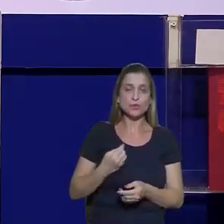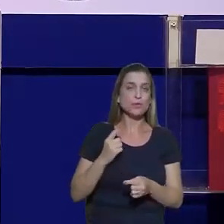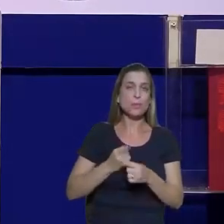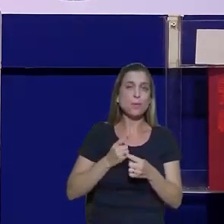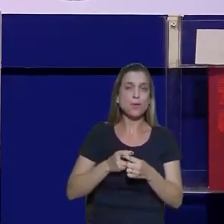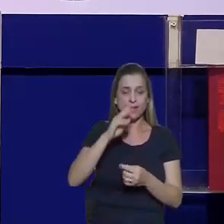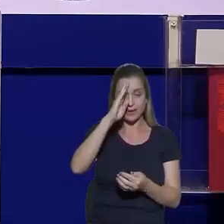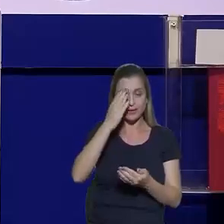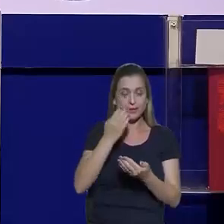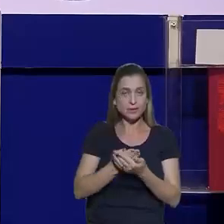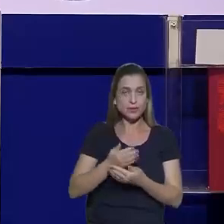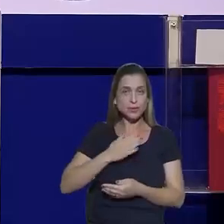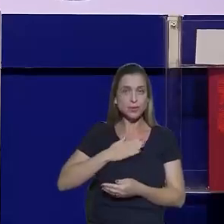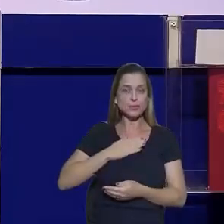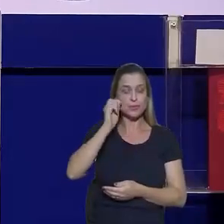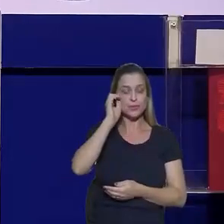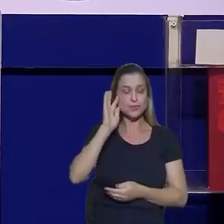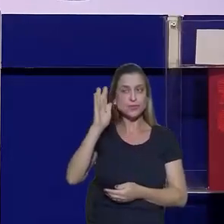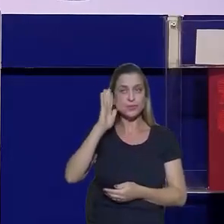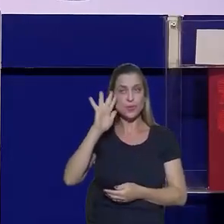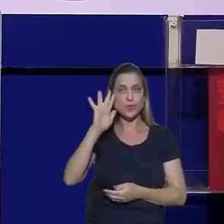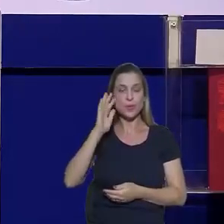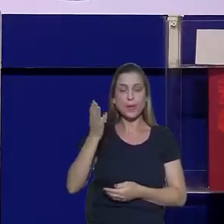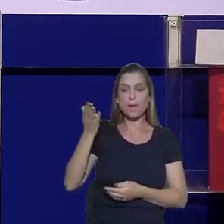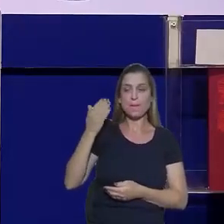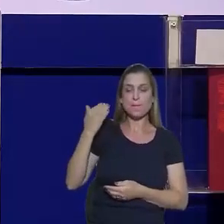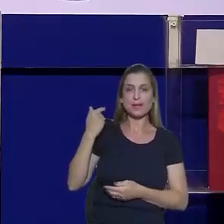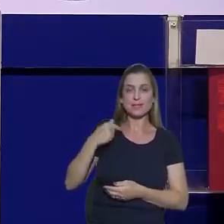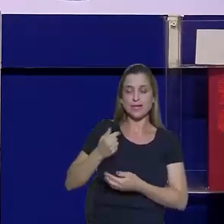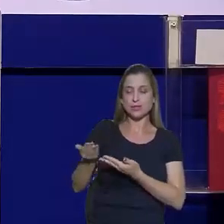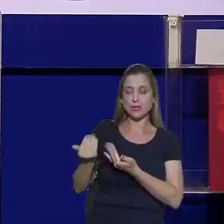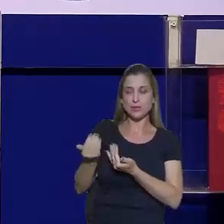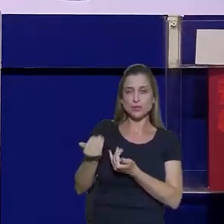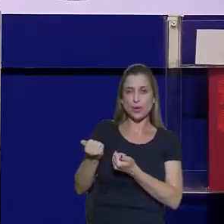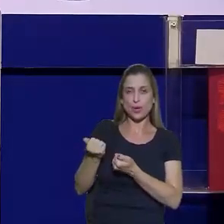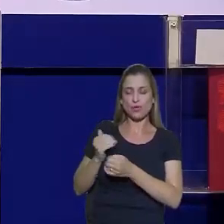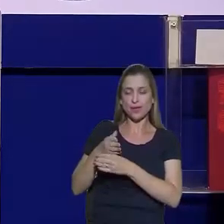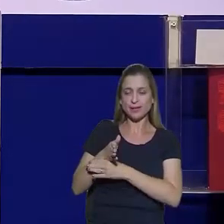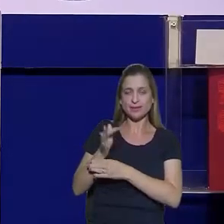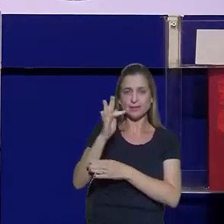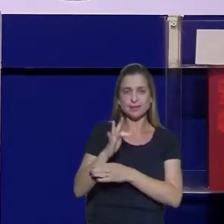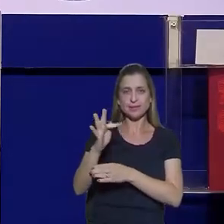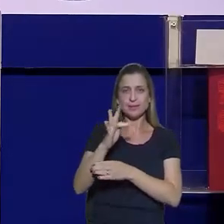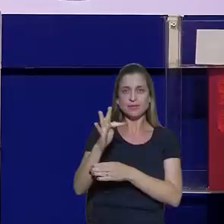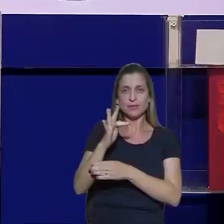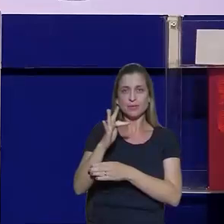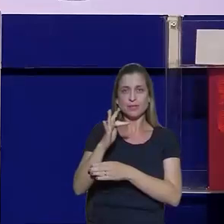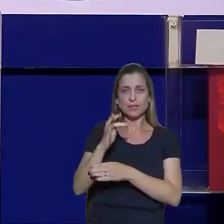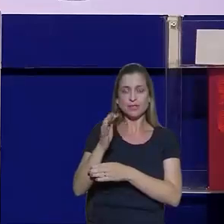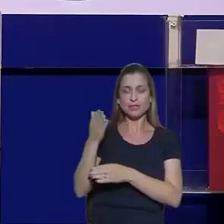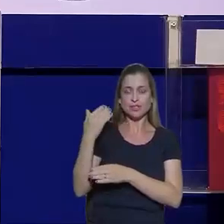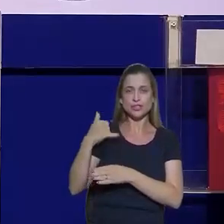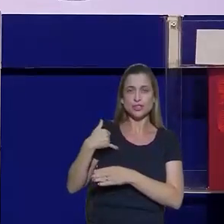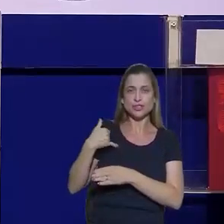uma pessoa muito jovem. Eu estava entrando para a universidade, eu conheci Sueli, eu tinha 19 anos, e foi